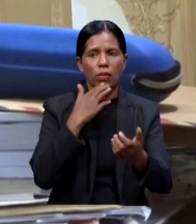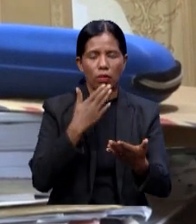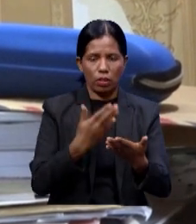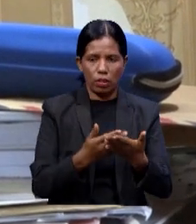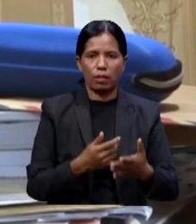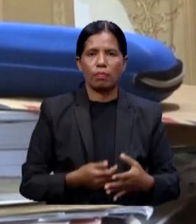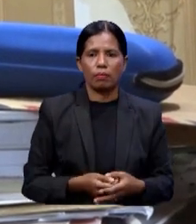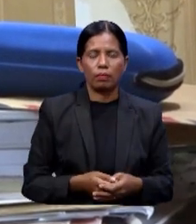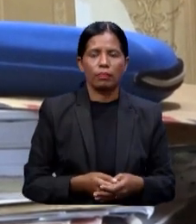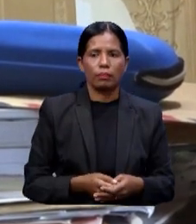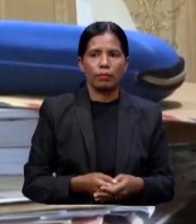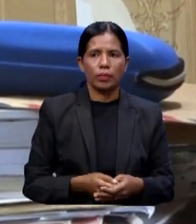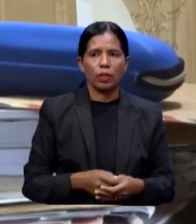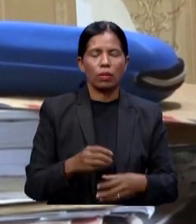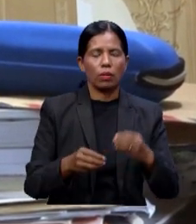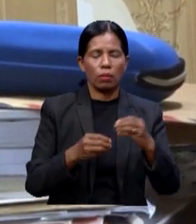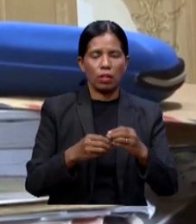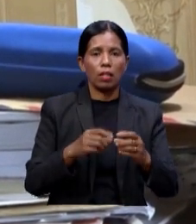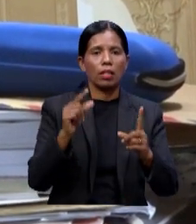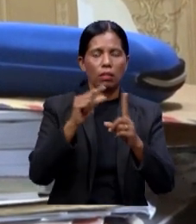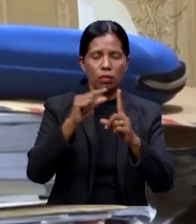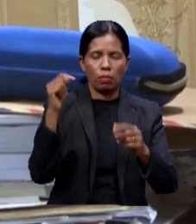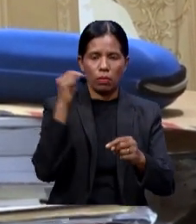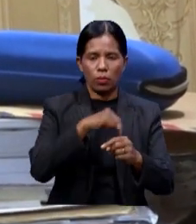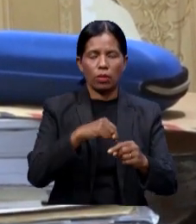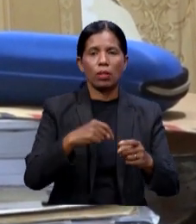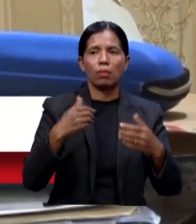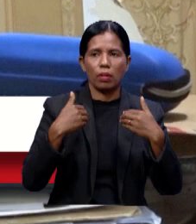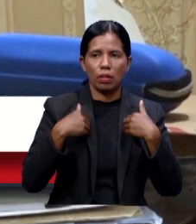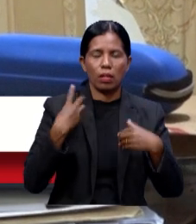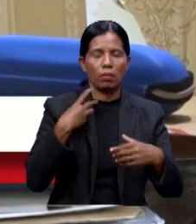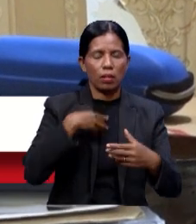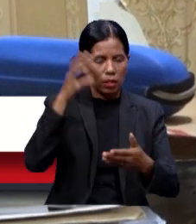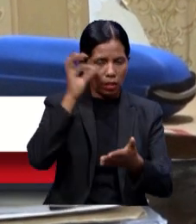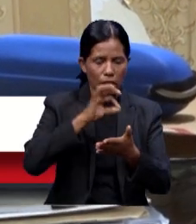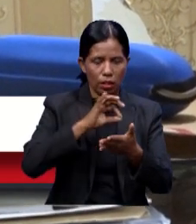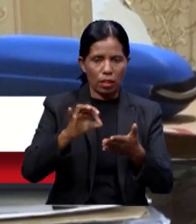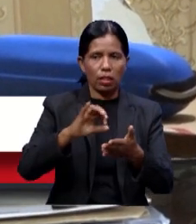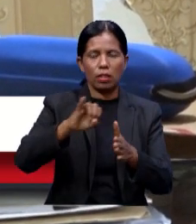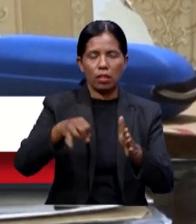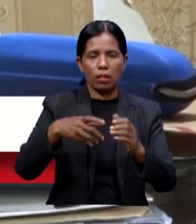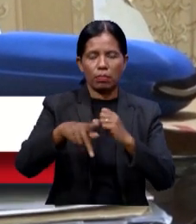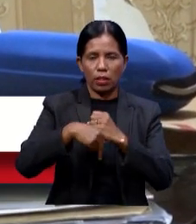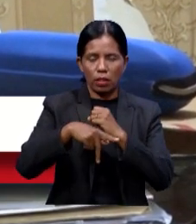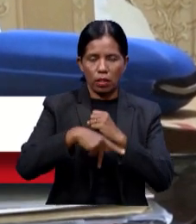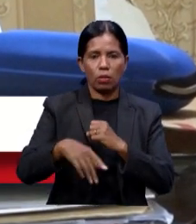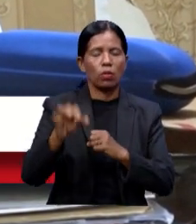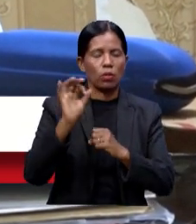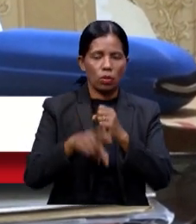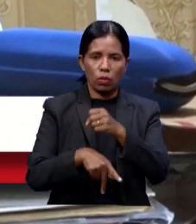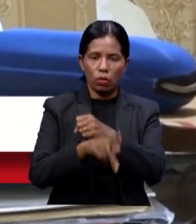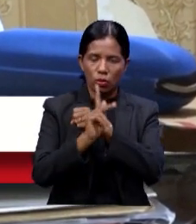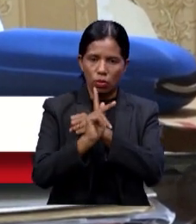ho Joax Nabesai, a minha secretário-geral, Partido Conto Unia, Sua